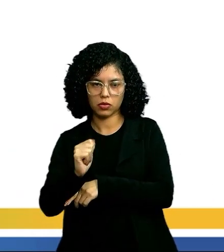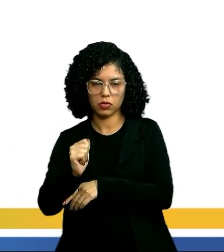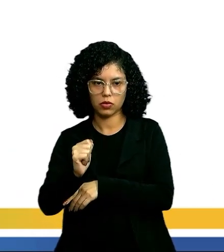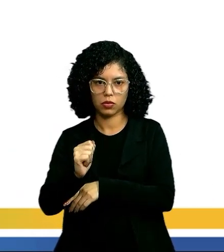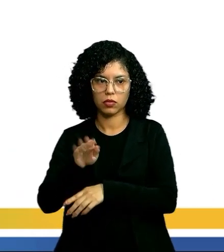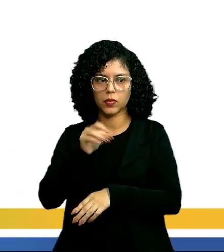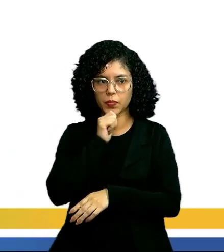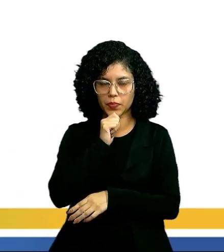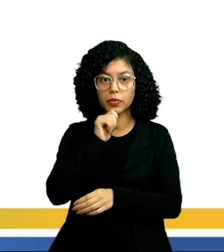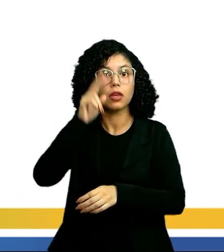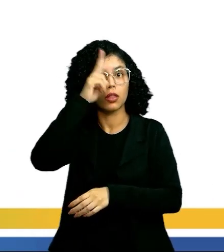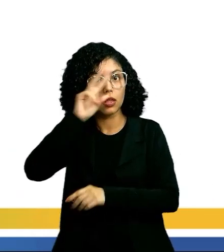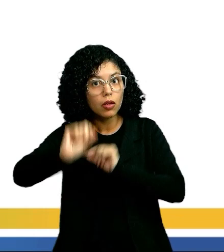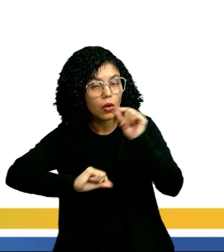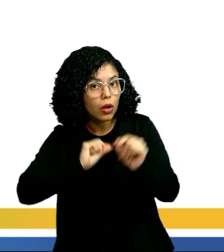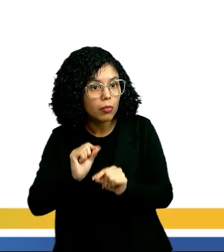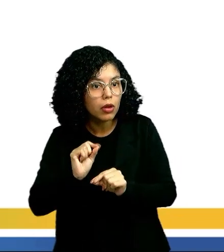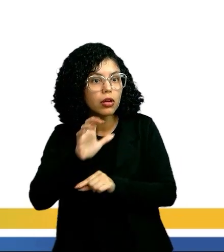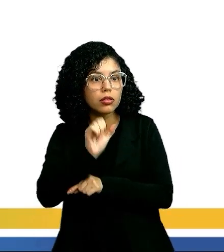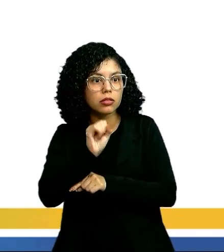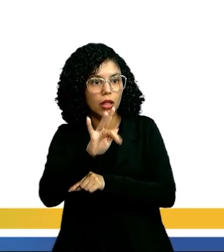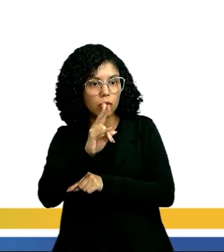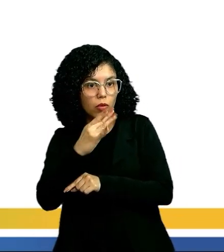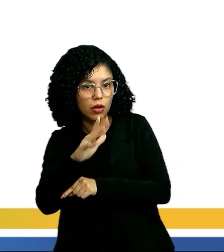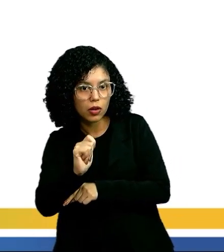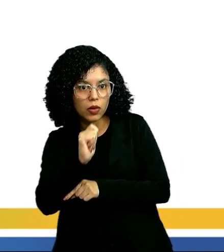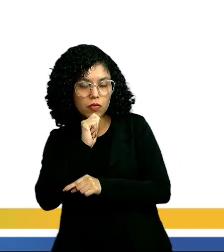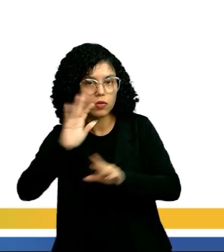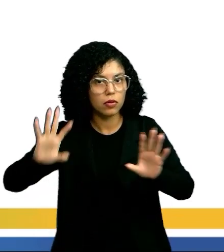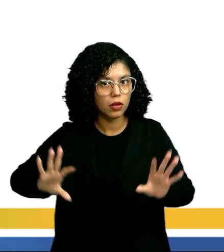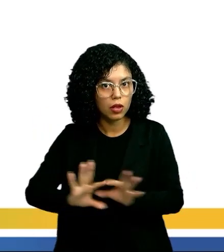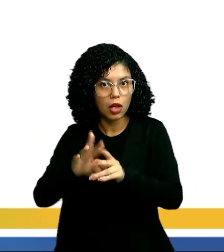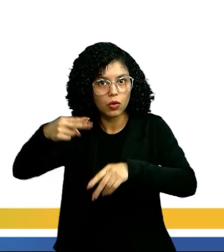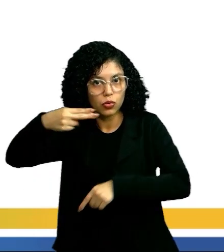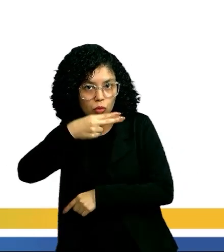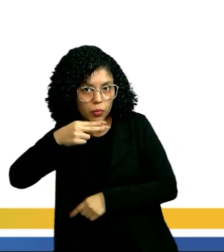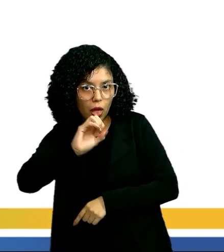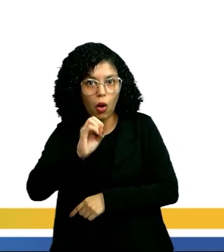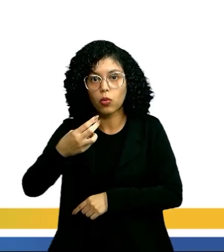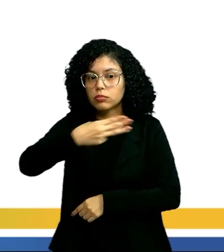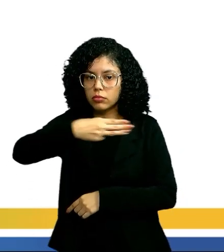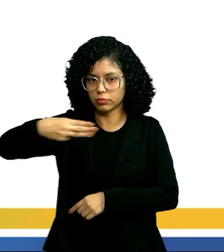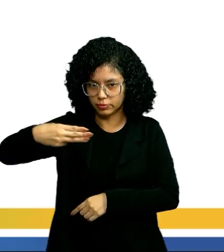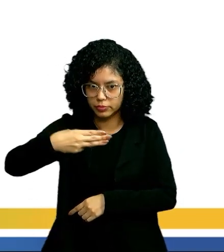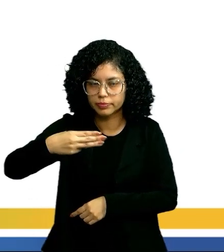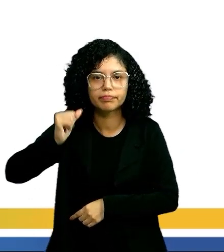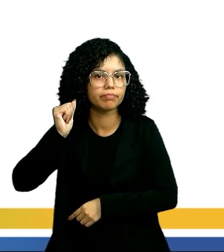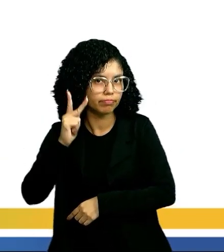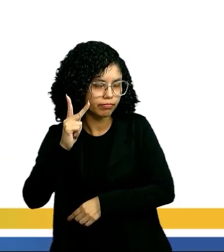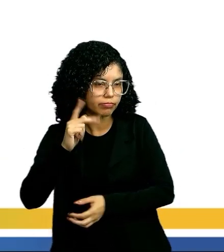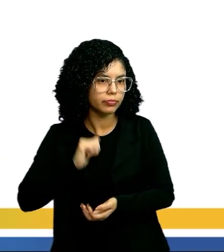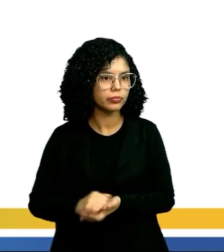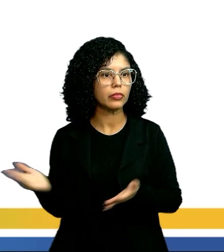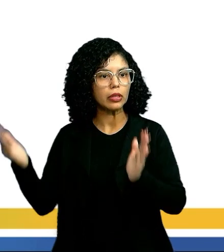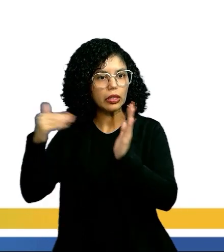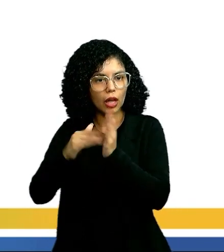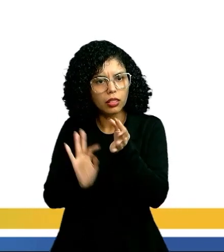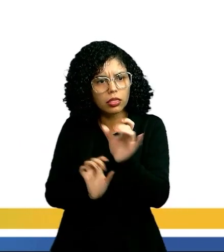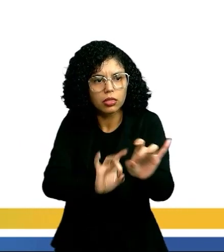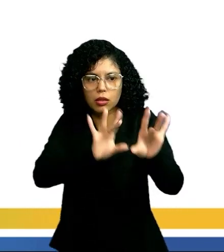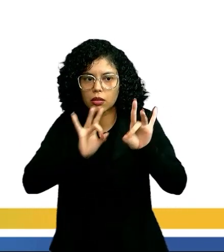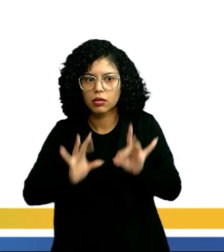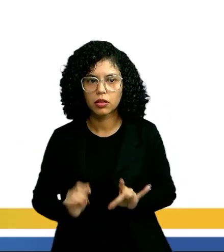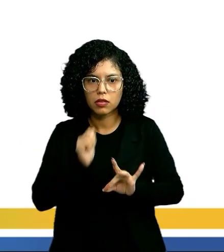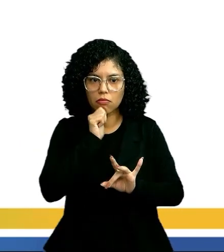do combustível. Lembrando, insaturação, ligação dupla ou tripla, tá? A técnica para